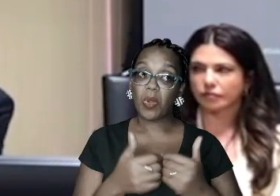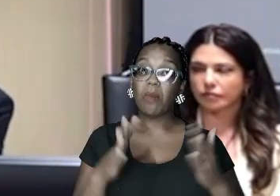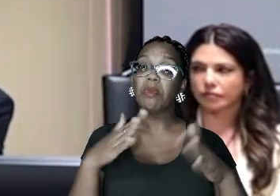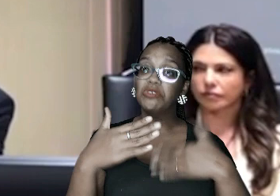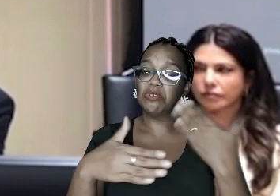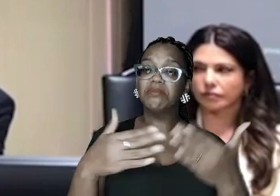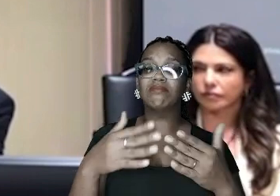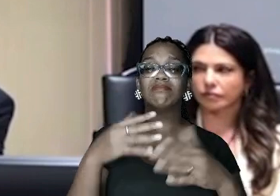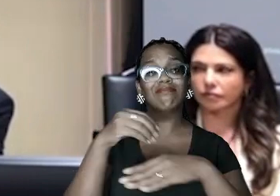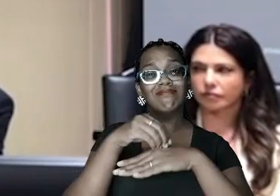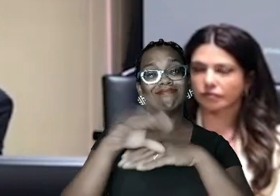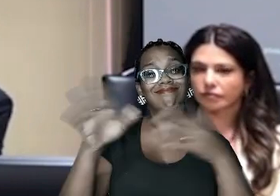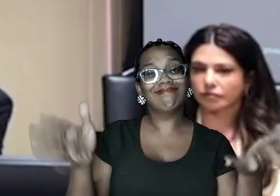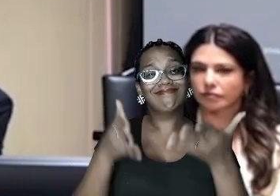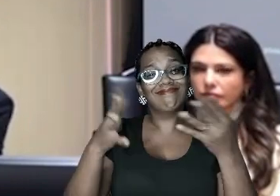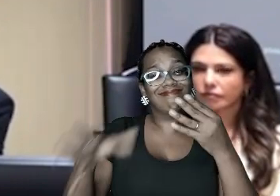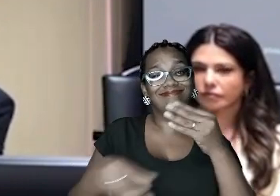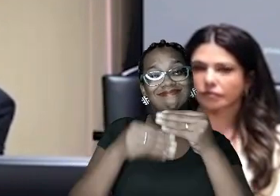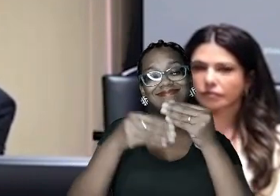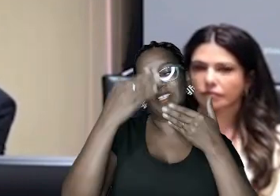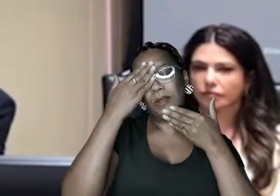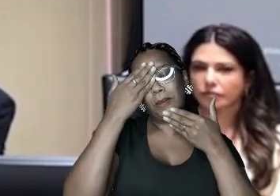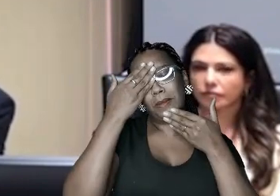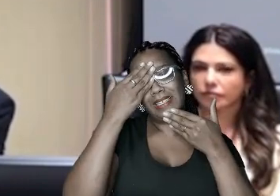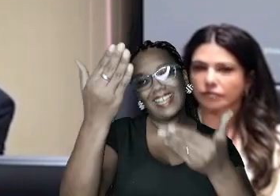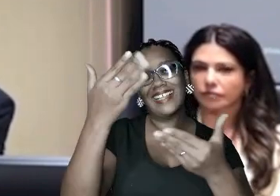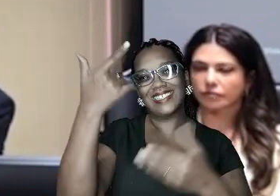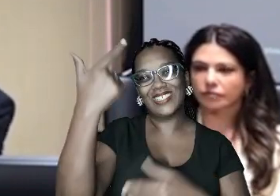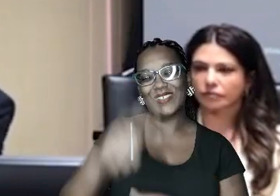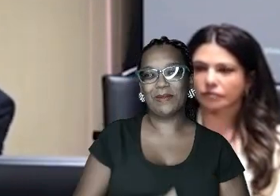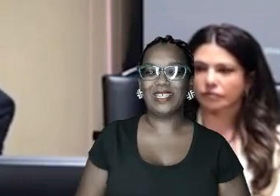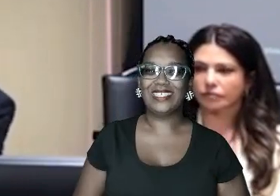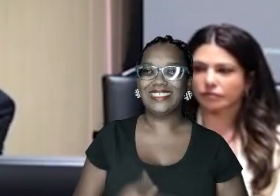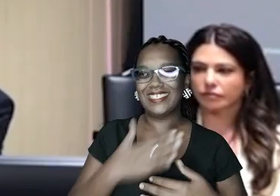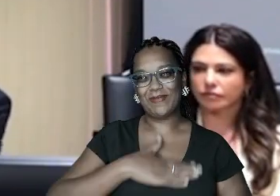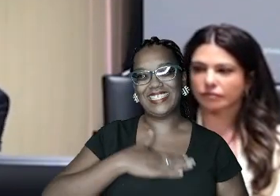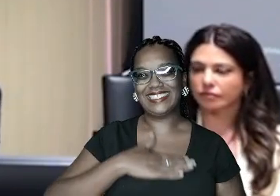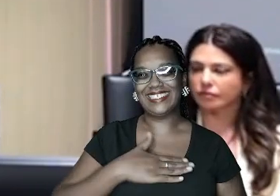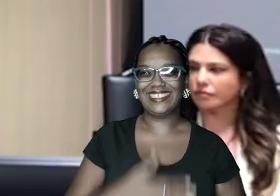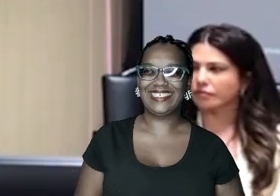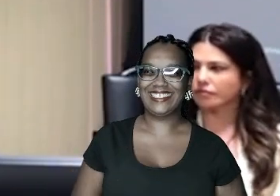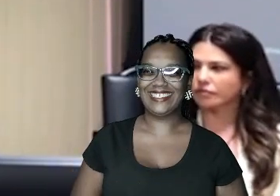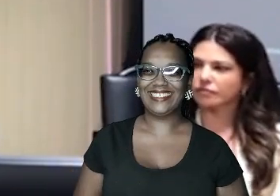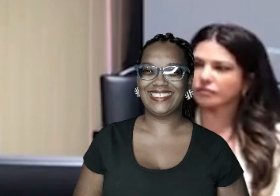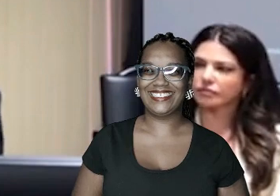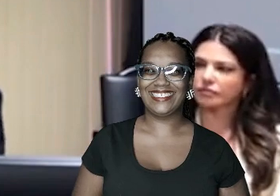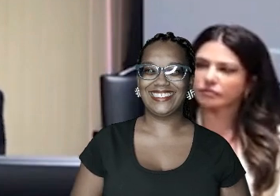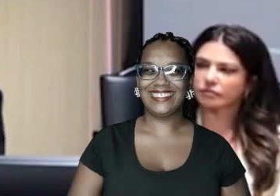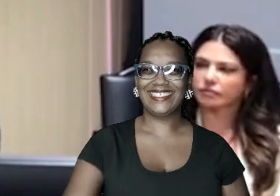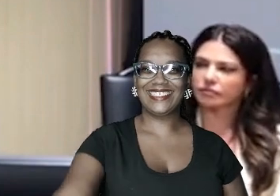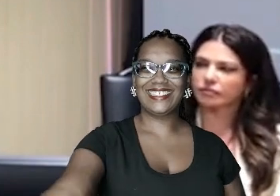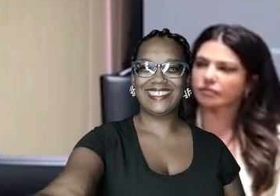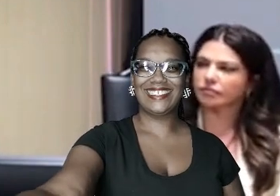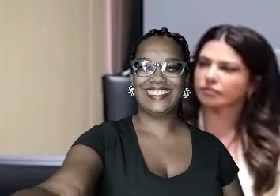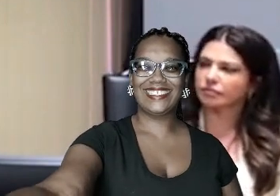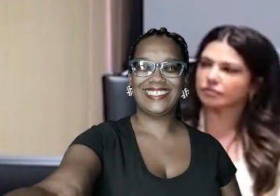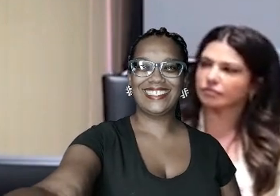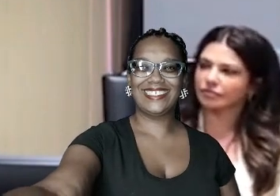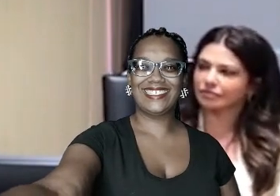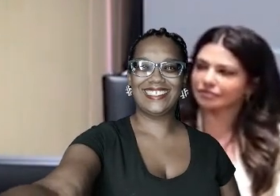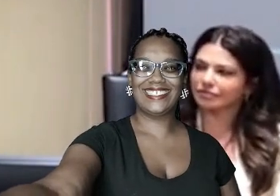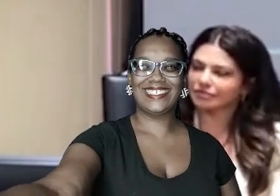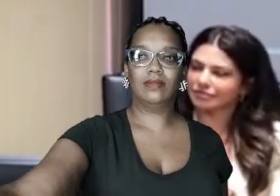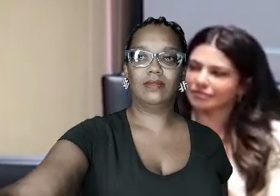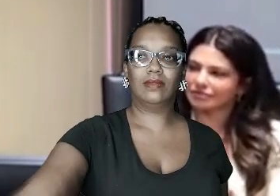e que também começaram assim queria deixar esse estímulo adicional Muito obrigado novamente um prazer